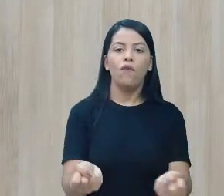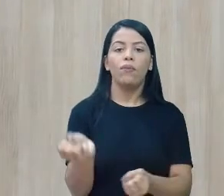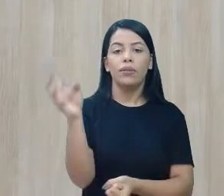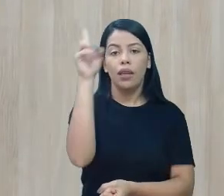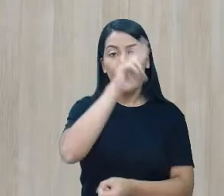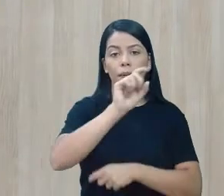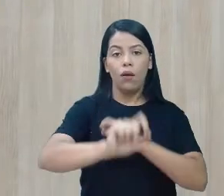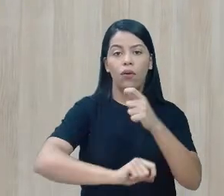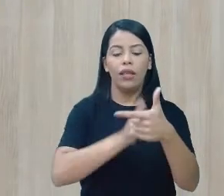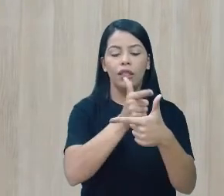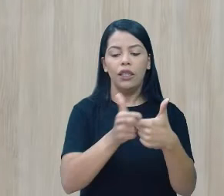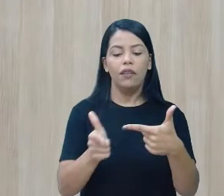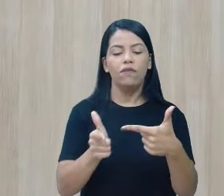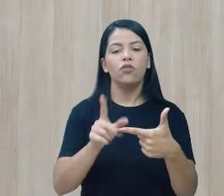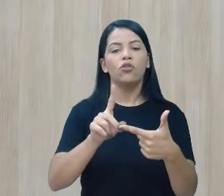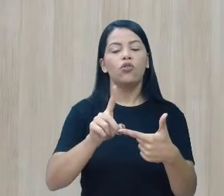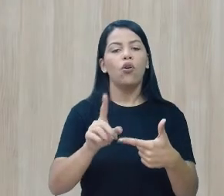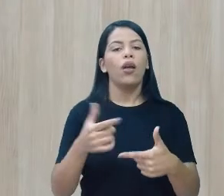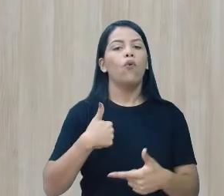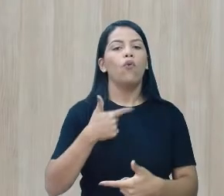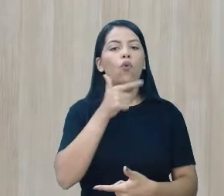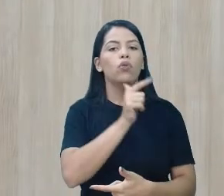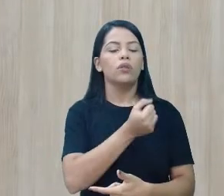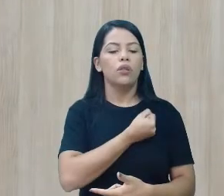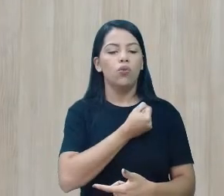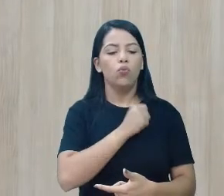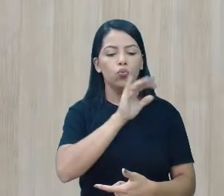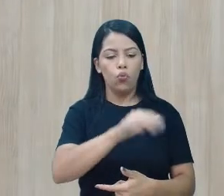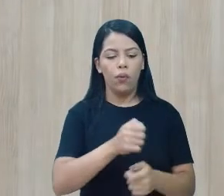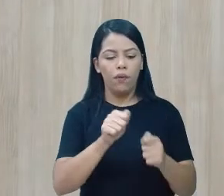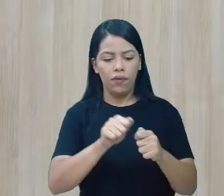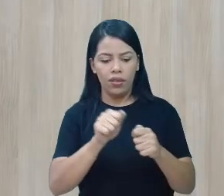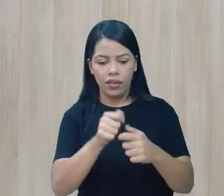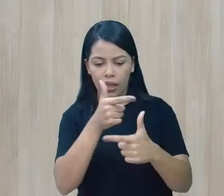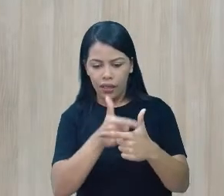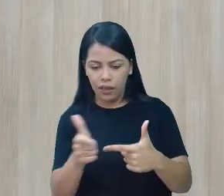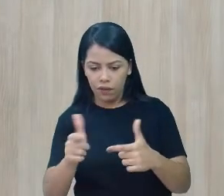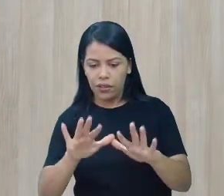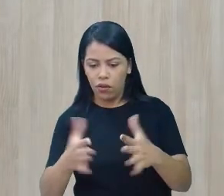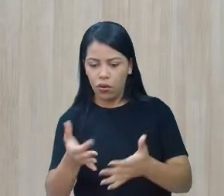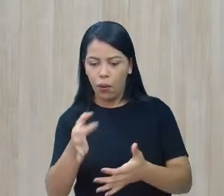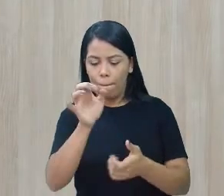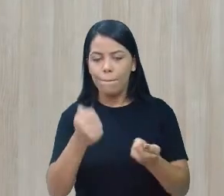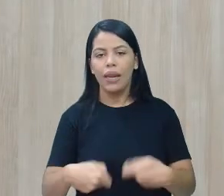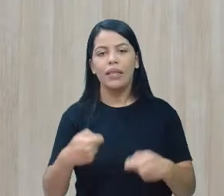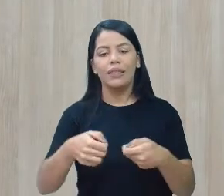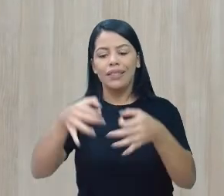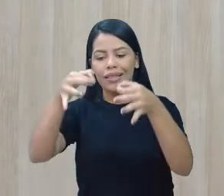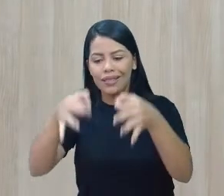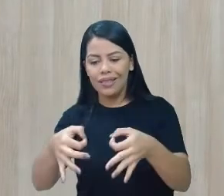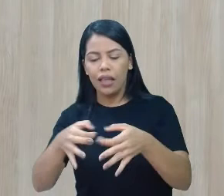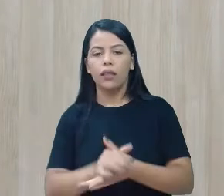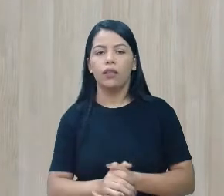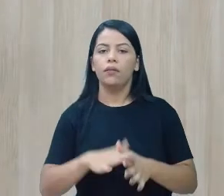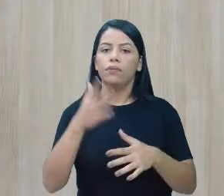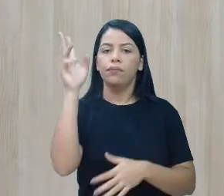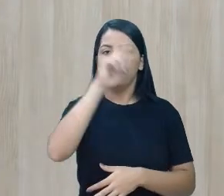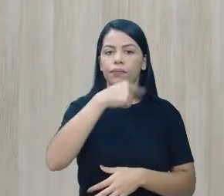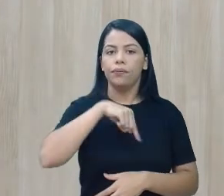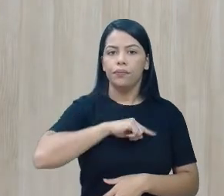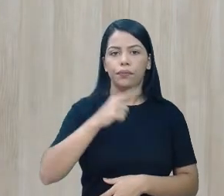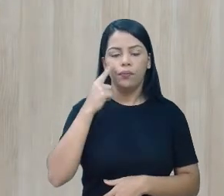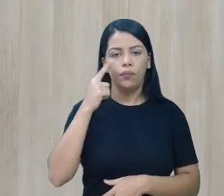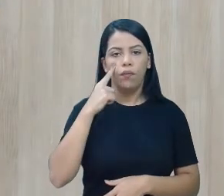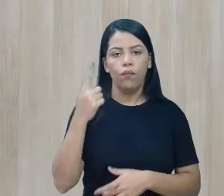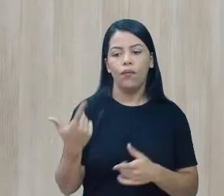Divisor é aquele número pelo qual eu consigo fazer a divisão e essa divisão vai dar exata. Lembrando que a gente já trabalhou, inclusive o professor